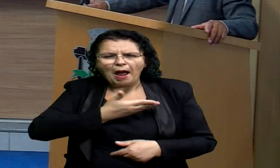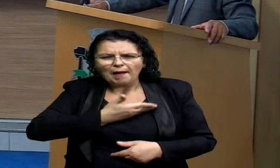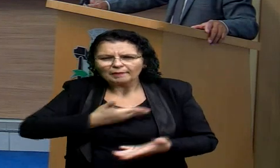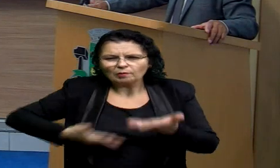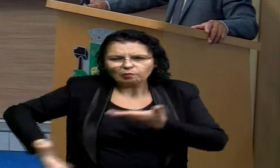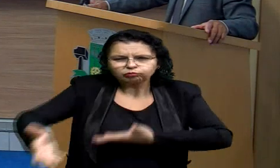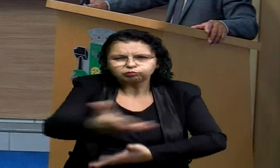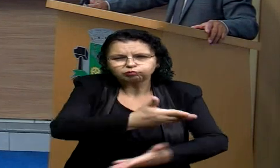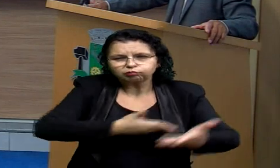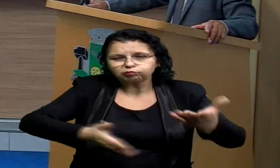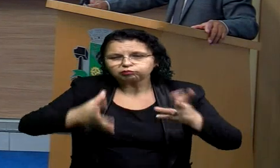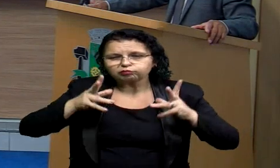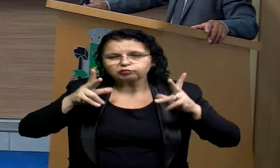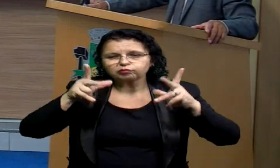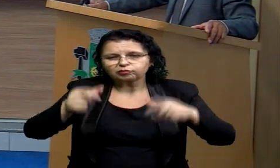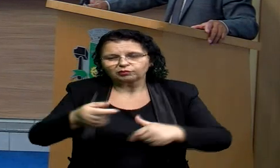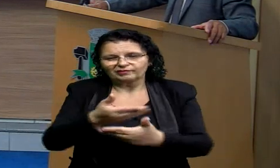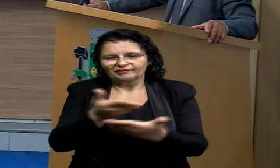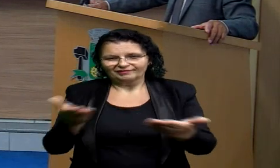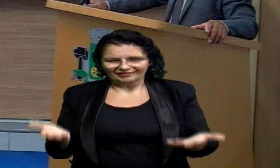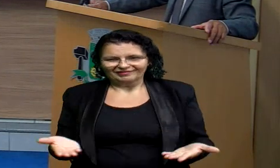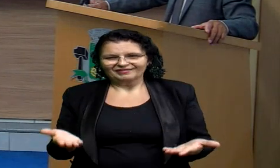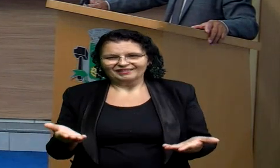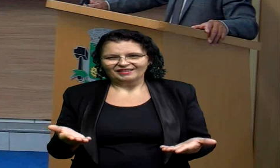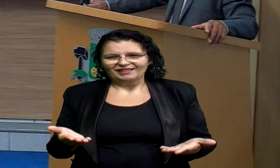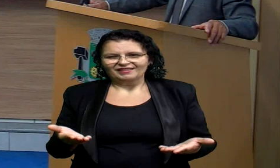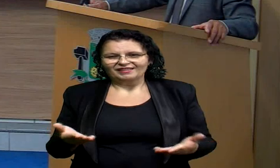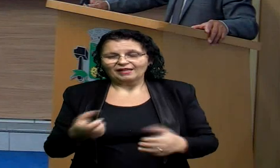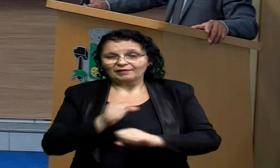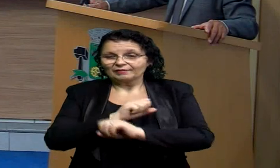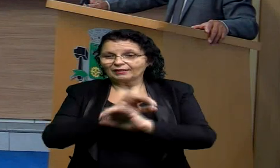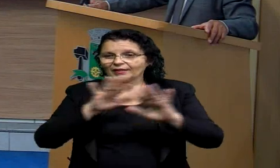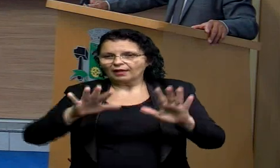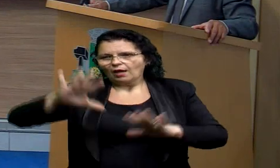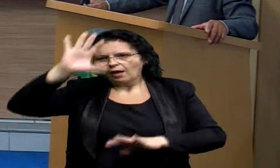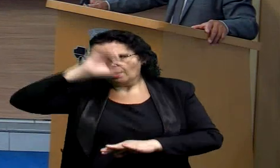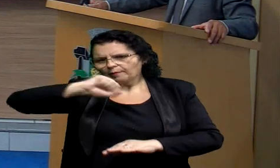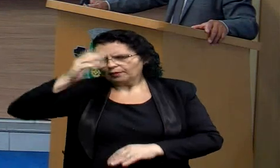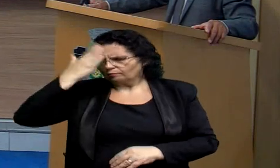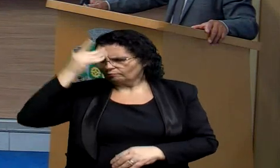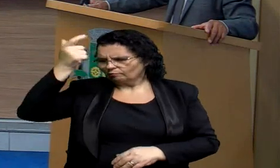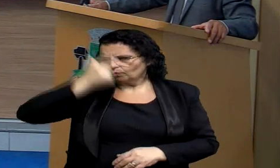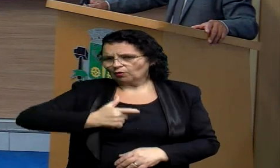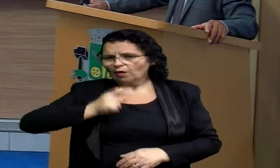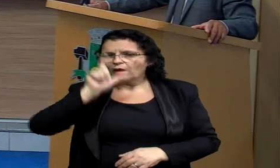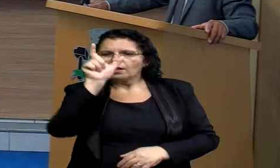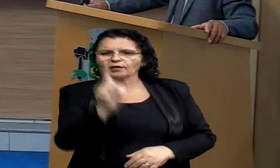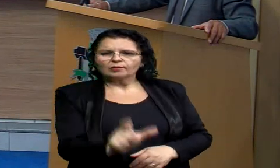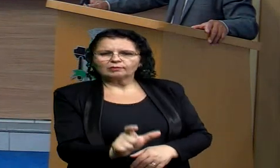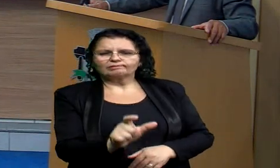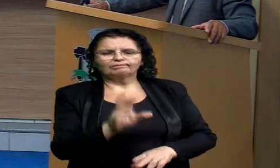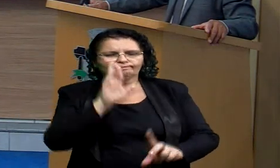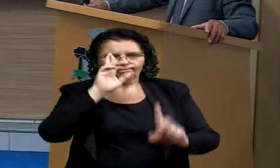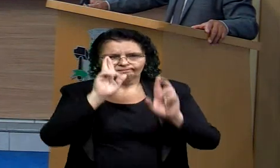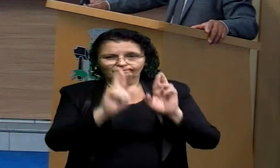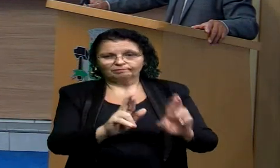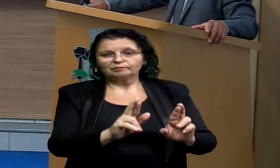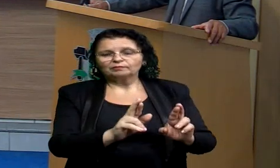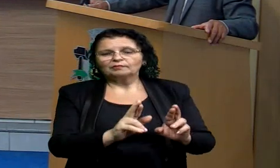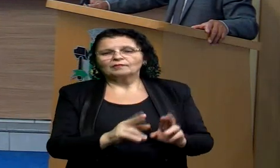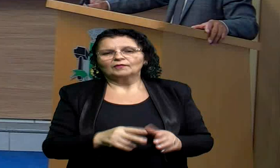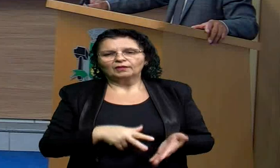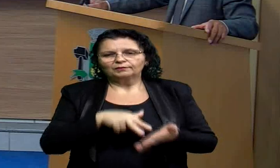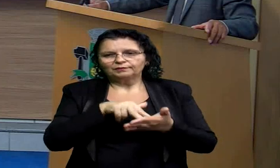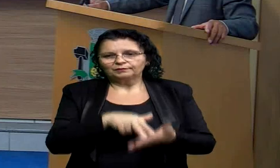nenhum deixei só amizade com toda a minha transparência aprenderam saber quem sou eu e eu também vi quem é as pessoas e assim que eu me